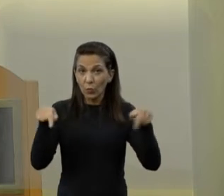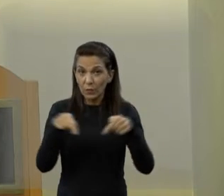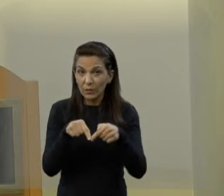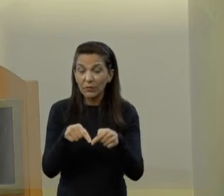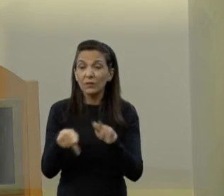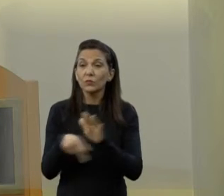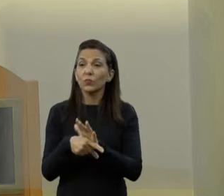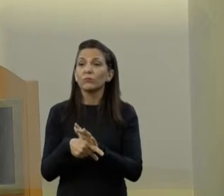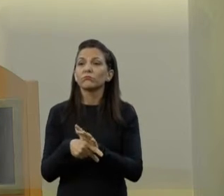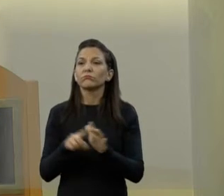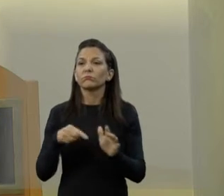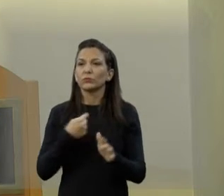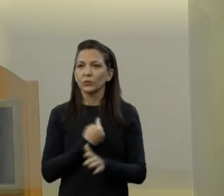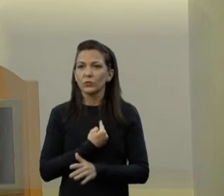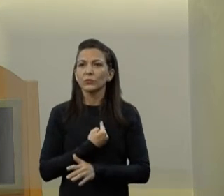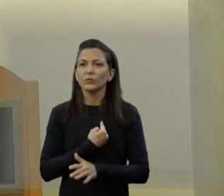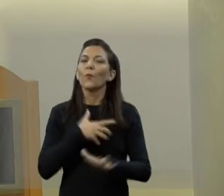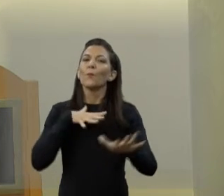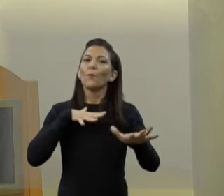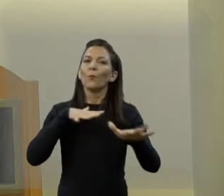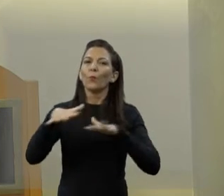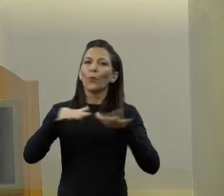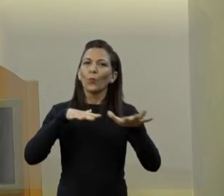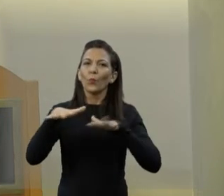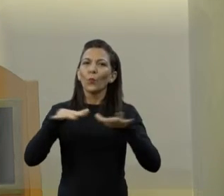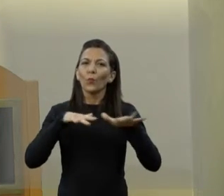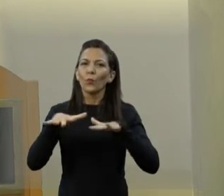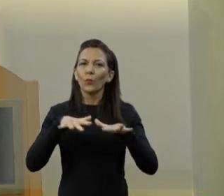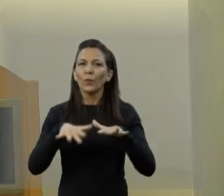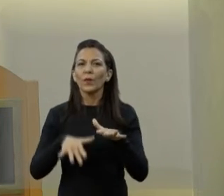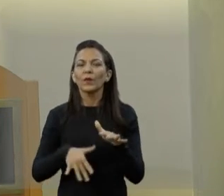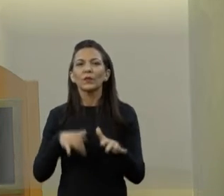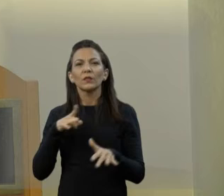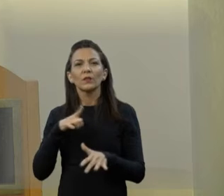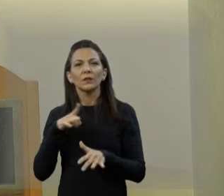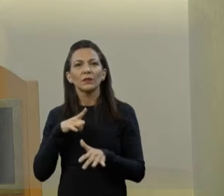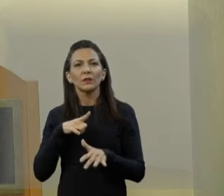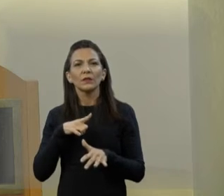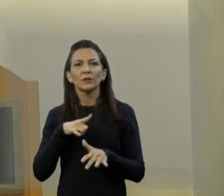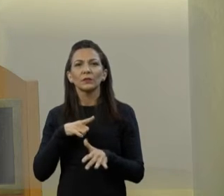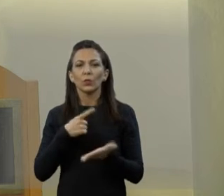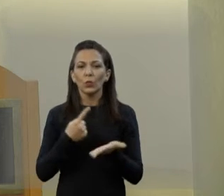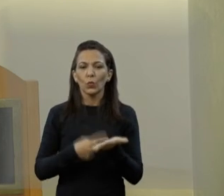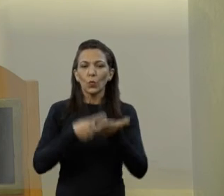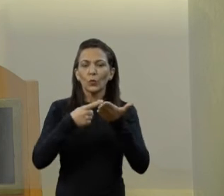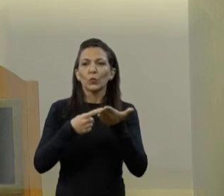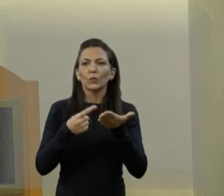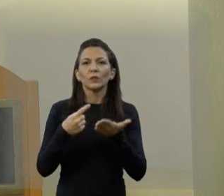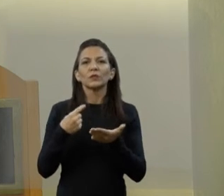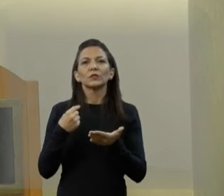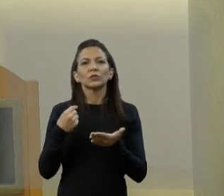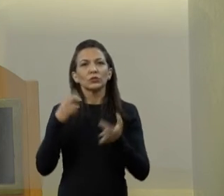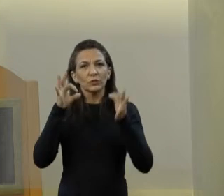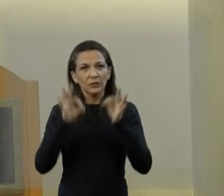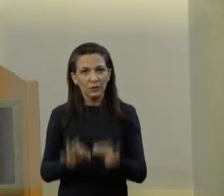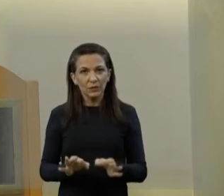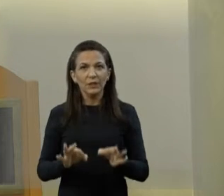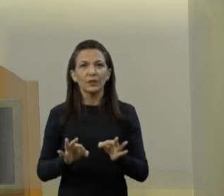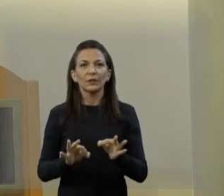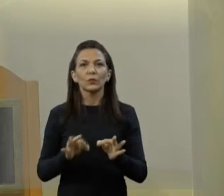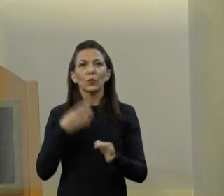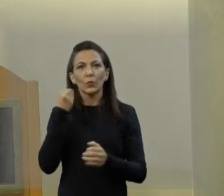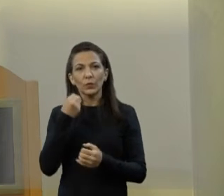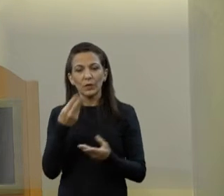atuação do gabinete ex que está em movimento plenamente buscando Honrar cada vez mais essa oportunidade dada